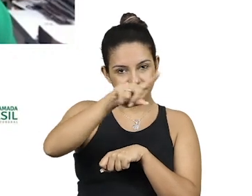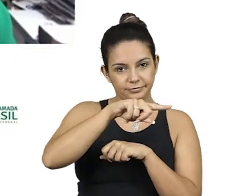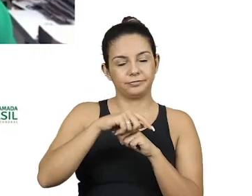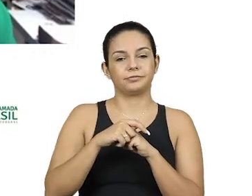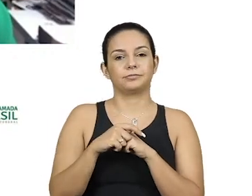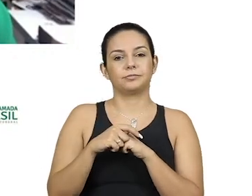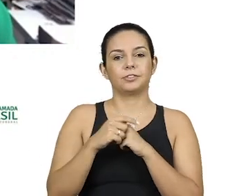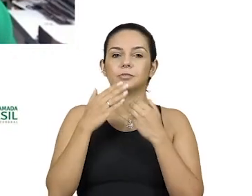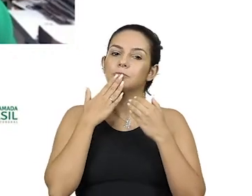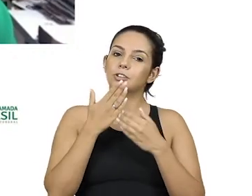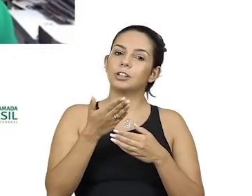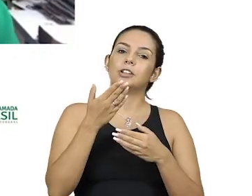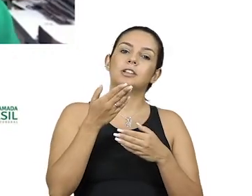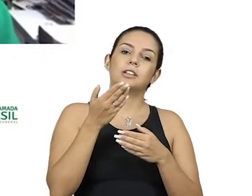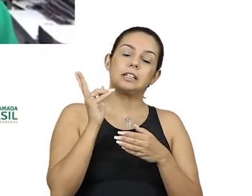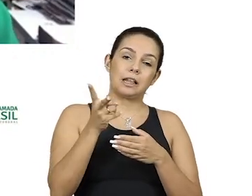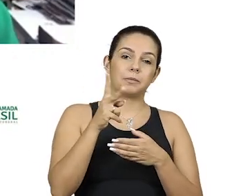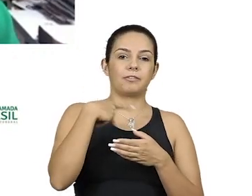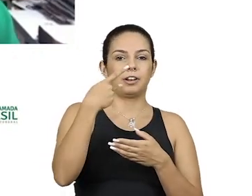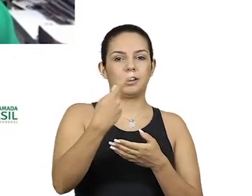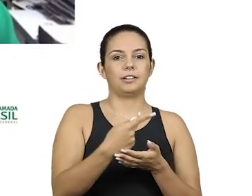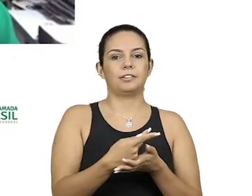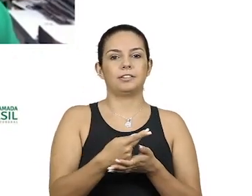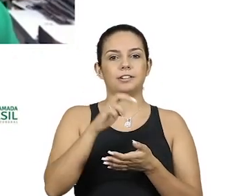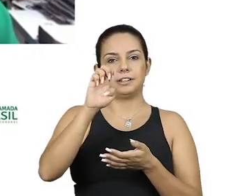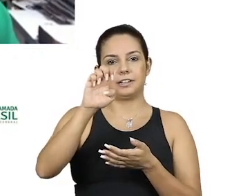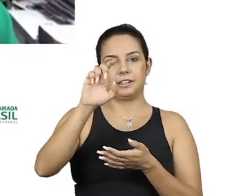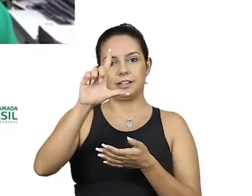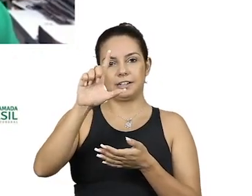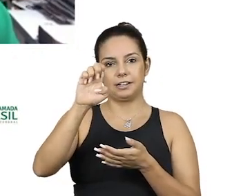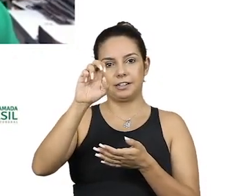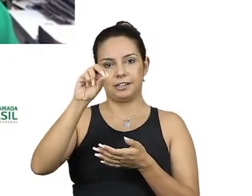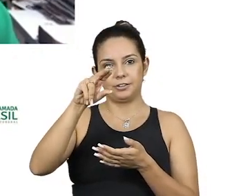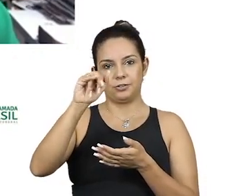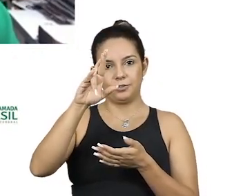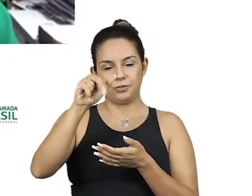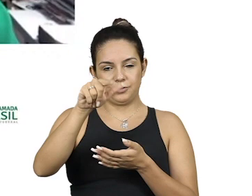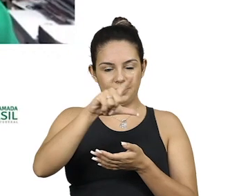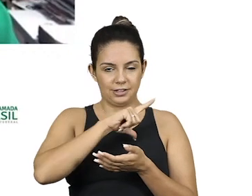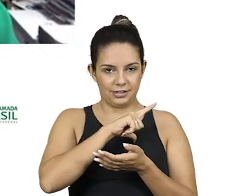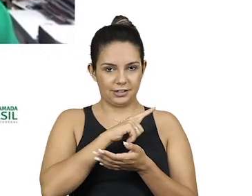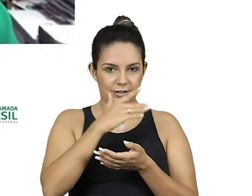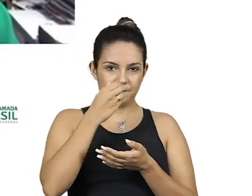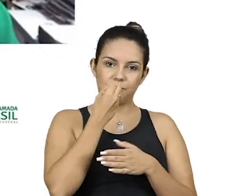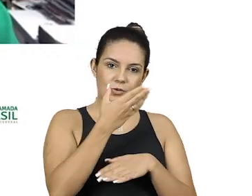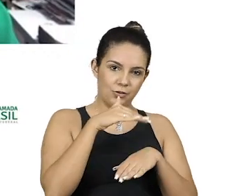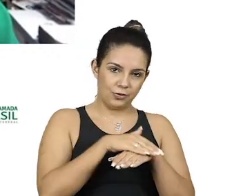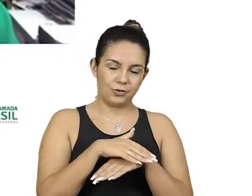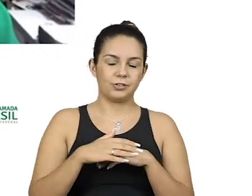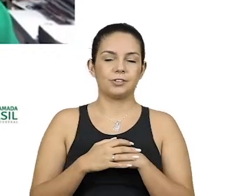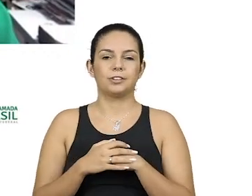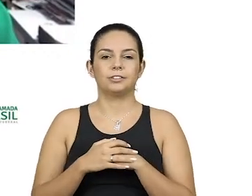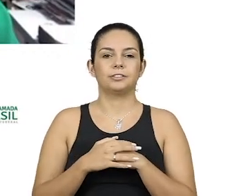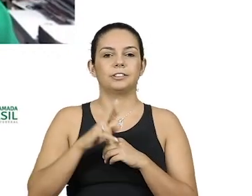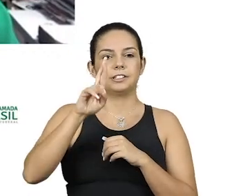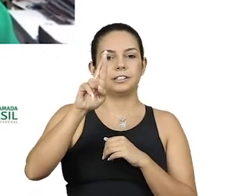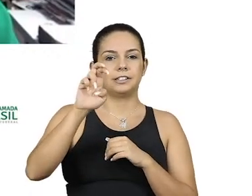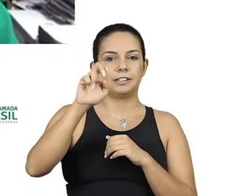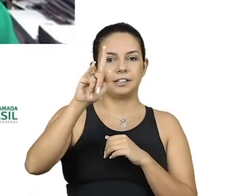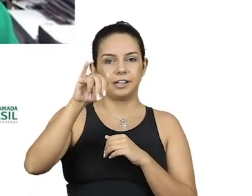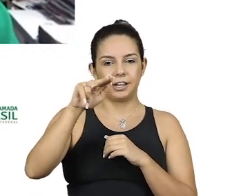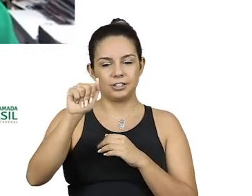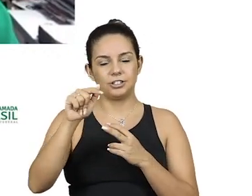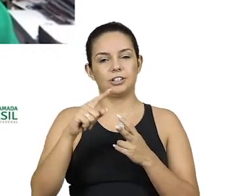e eu gosto sempre de citar. A Eleonora de Barros está aqui mandando boa noite, Regina